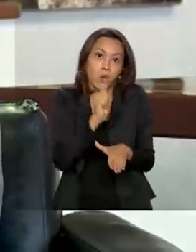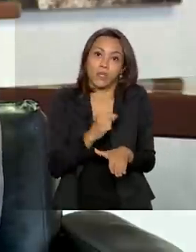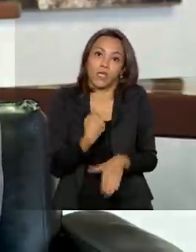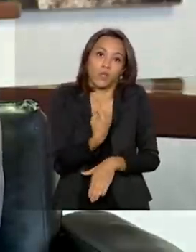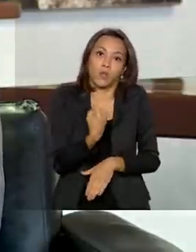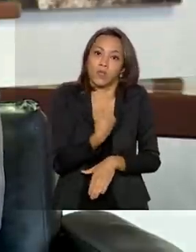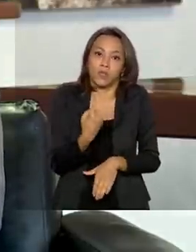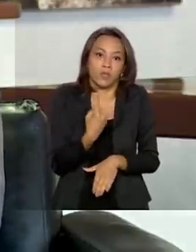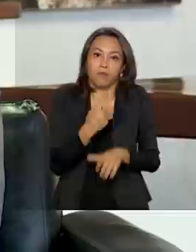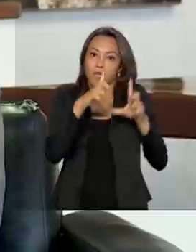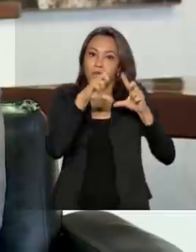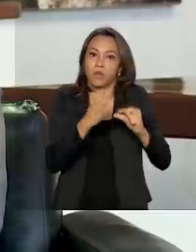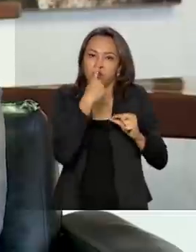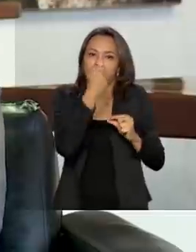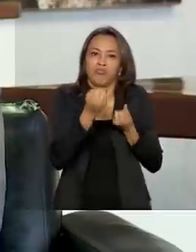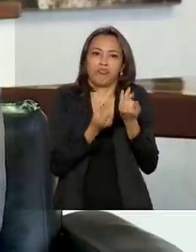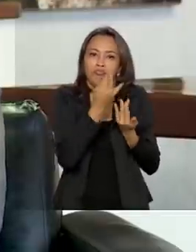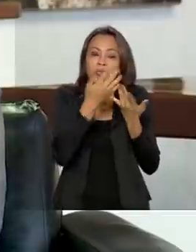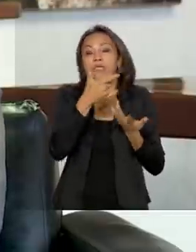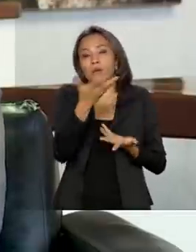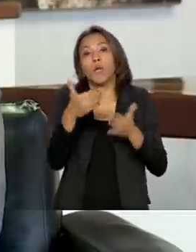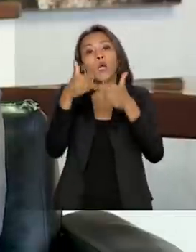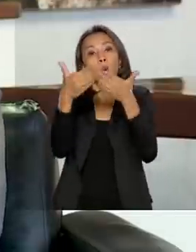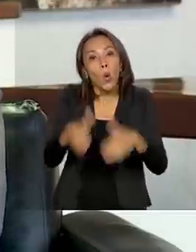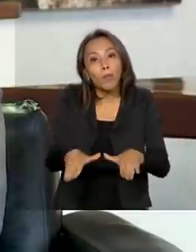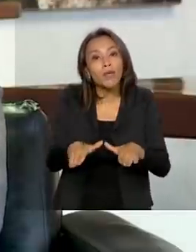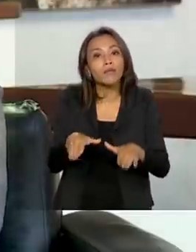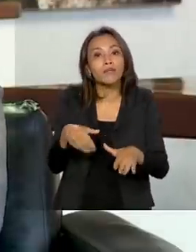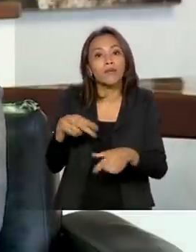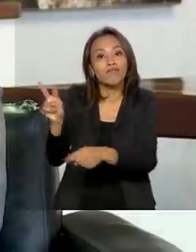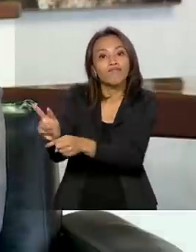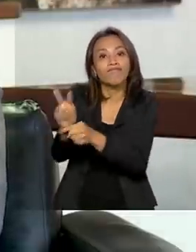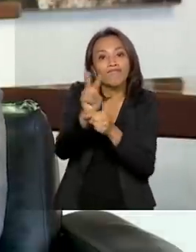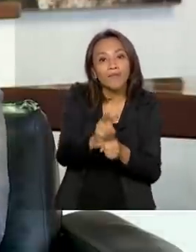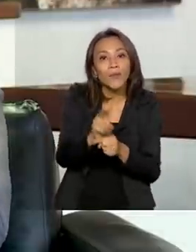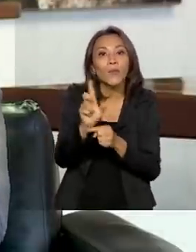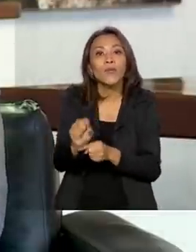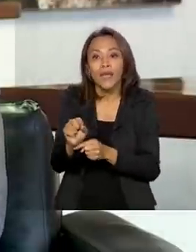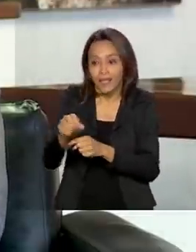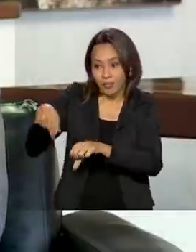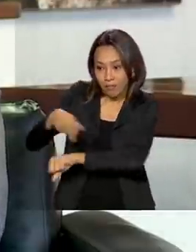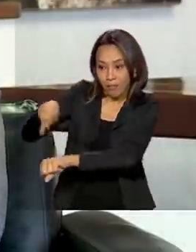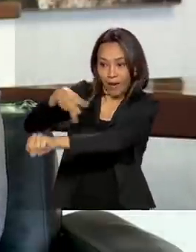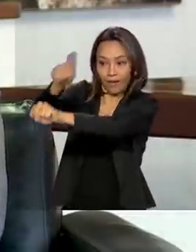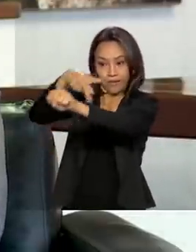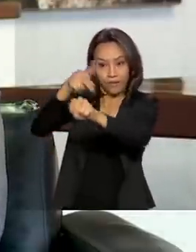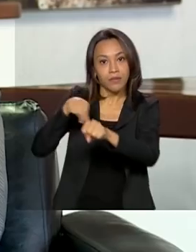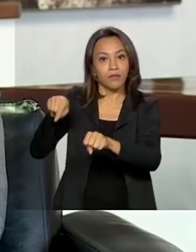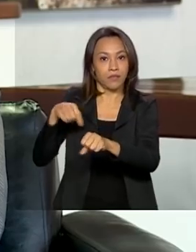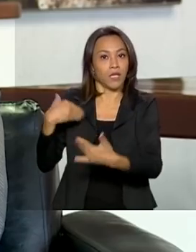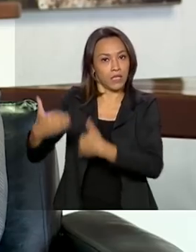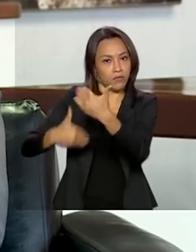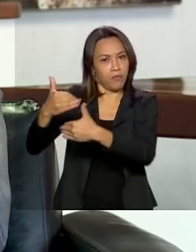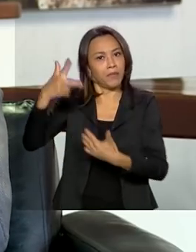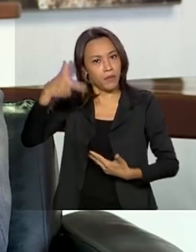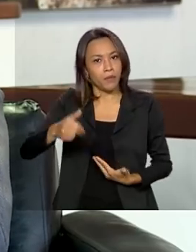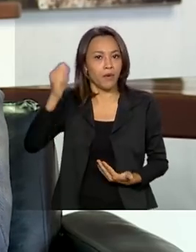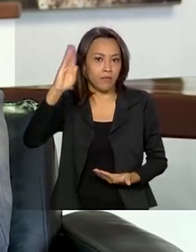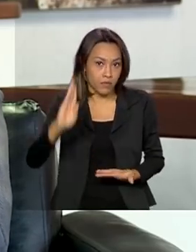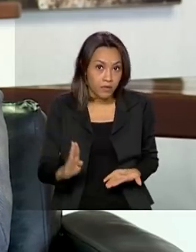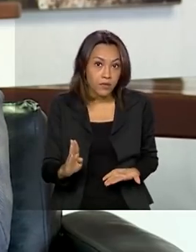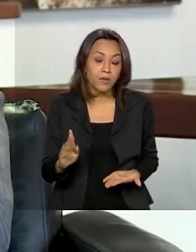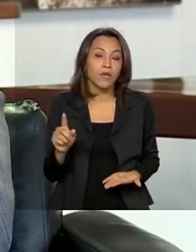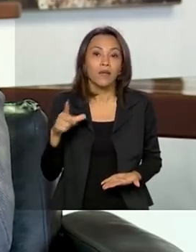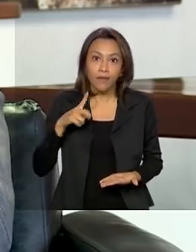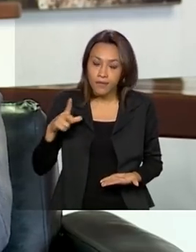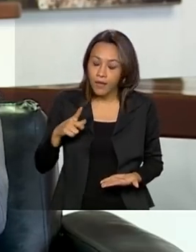sozinho, ele compensa adquirindo créditos de países, em geral países em desenvolvimento, como o Brasil,